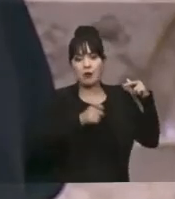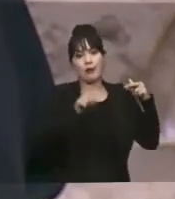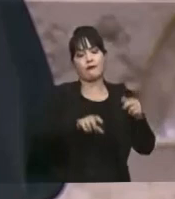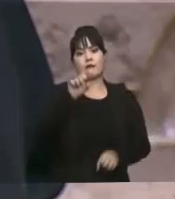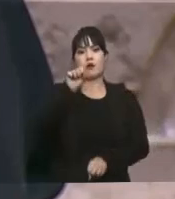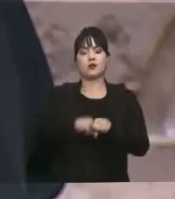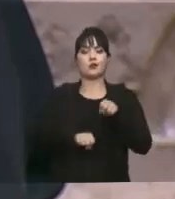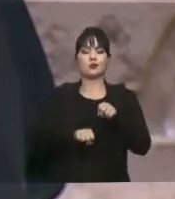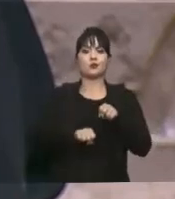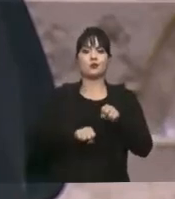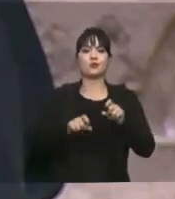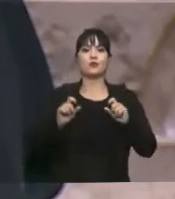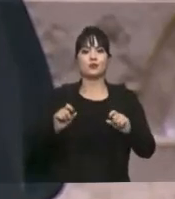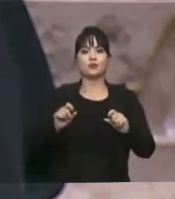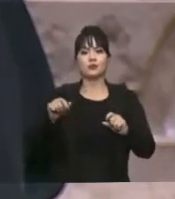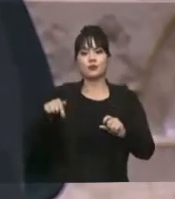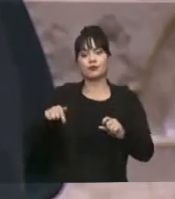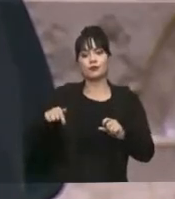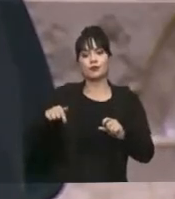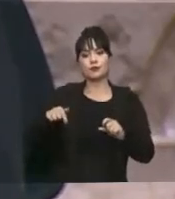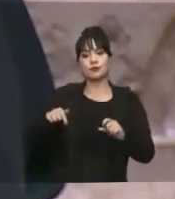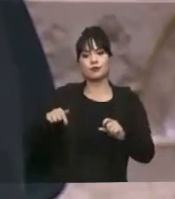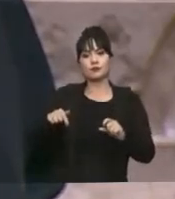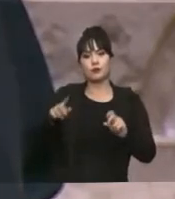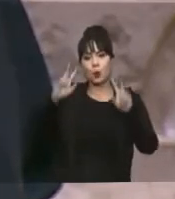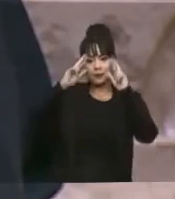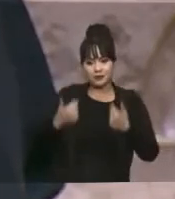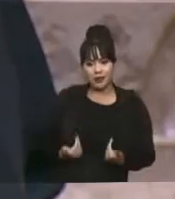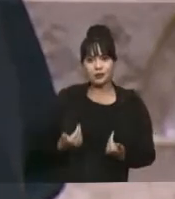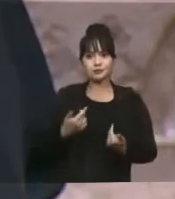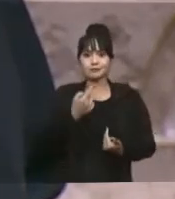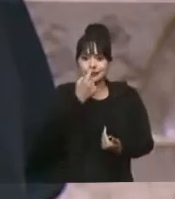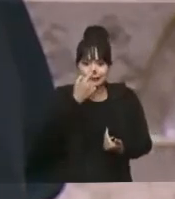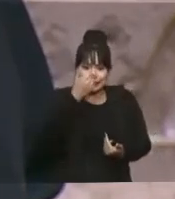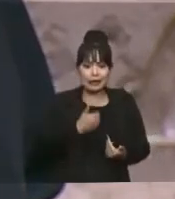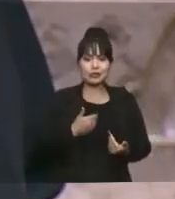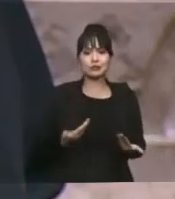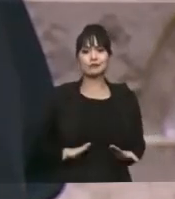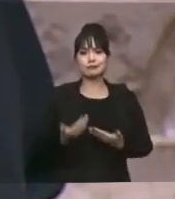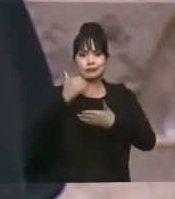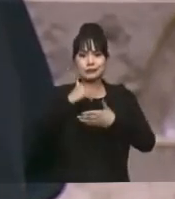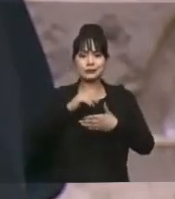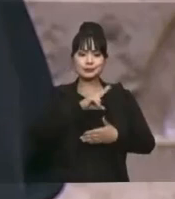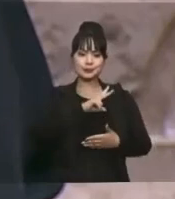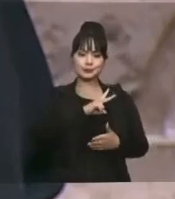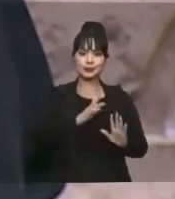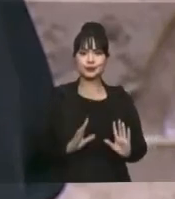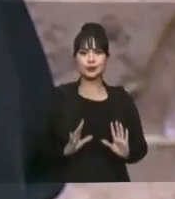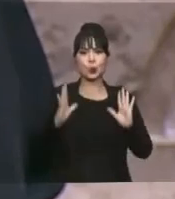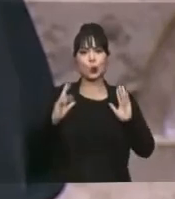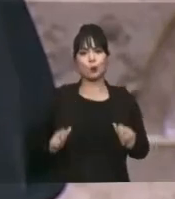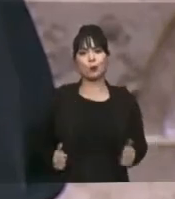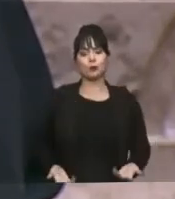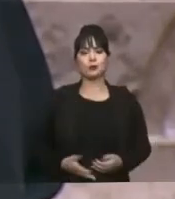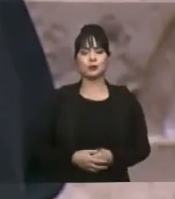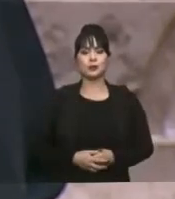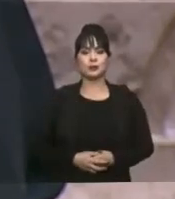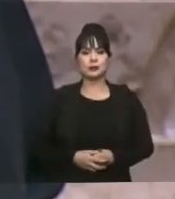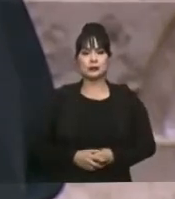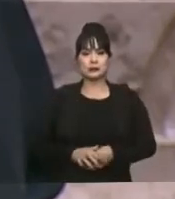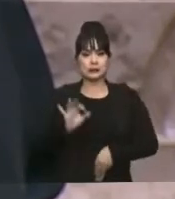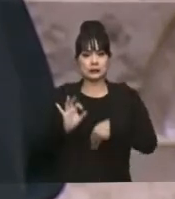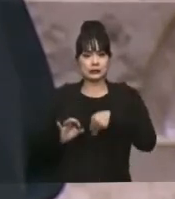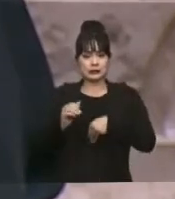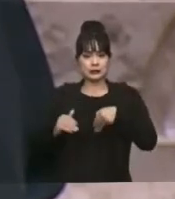violação da sua natureza humana, da intimidade, da intangibilidade do corpo. E o eminente ministro